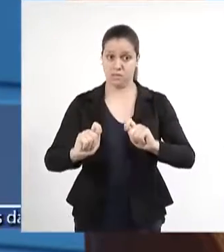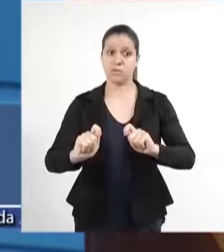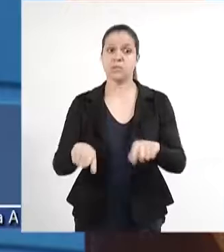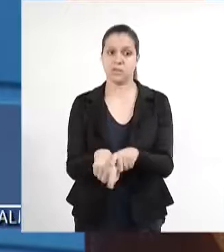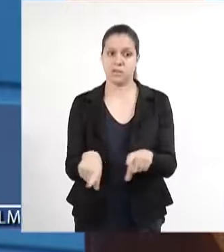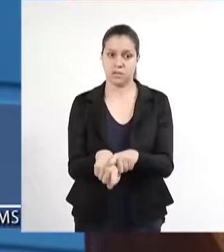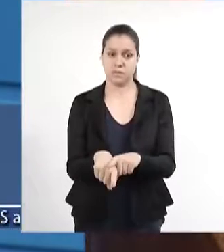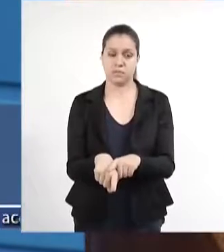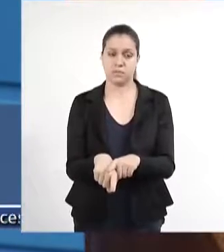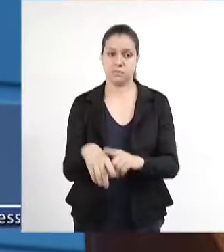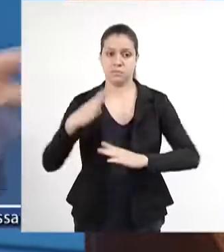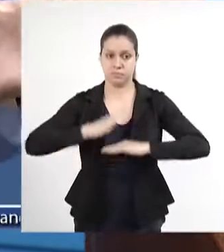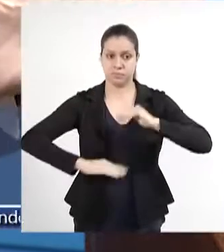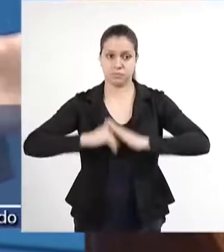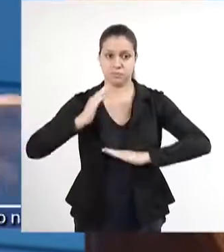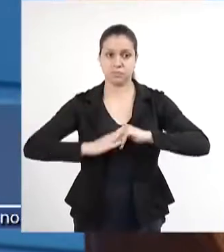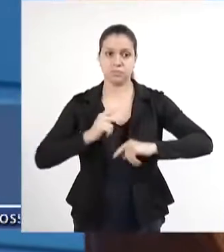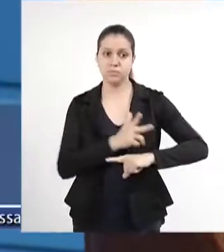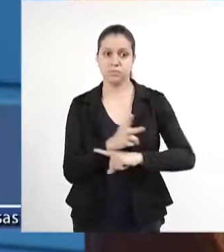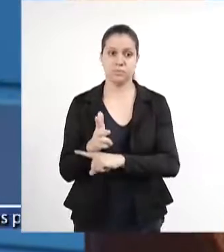deputado, do